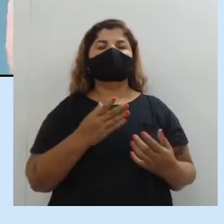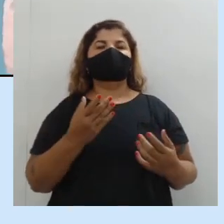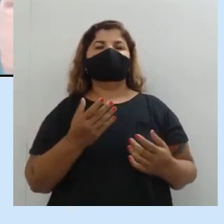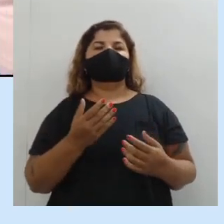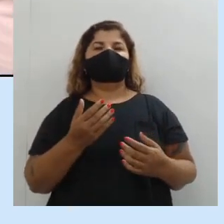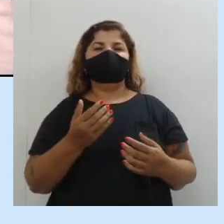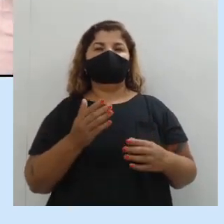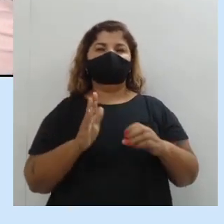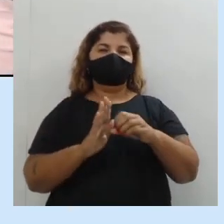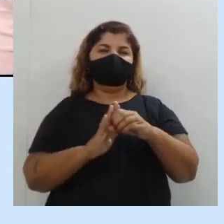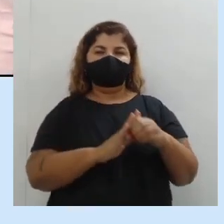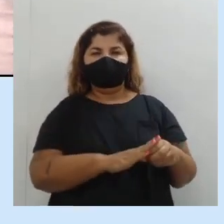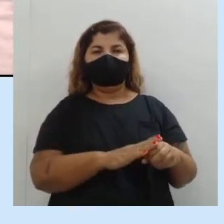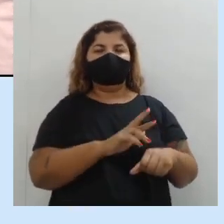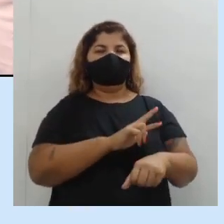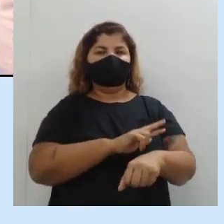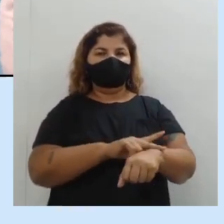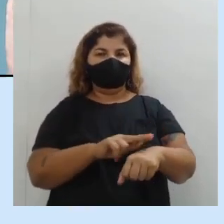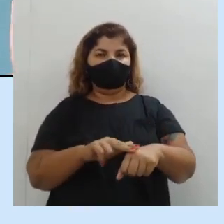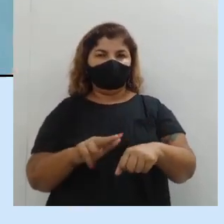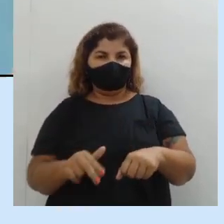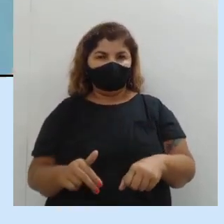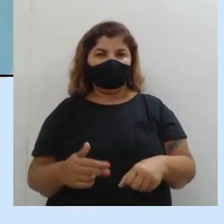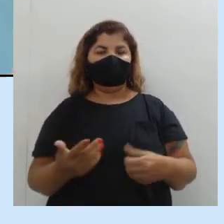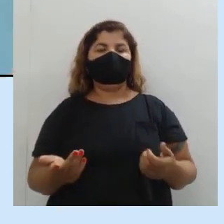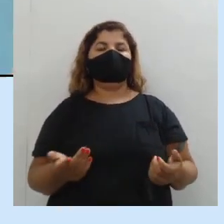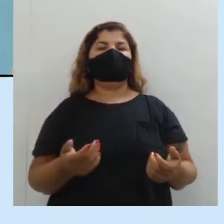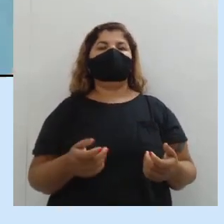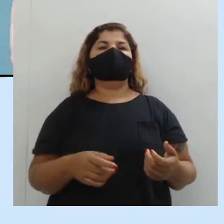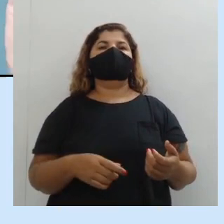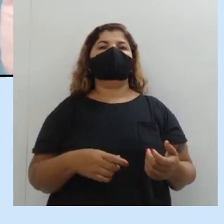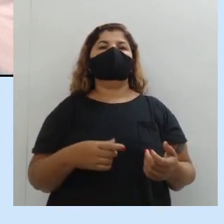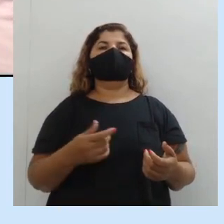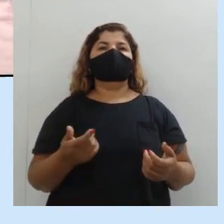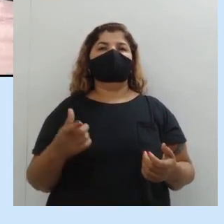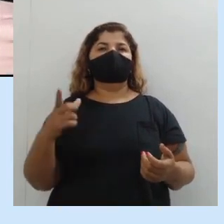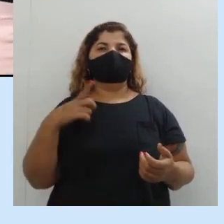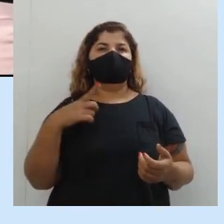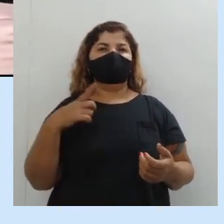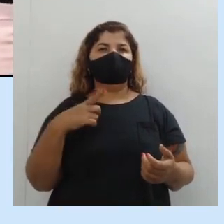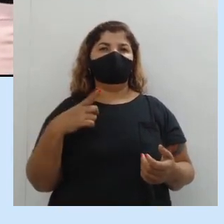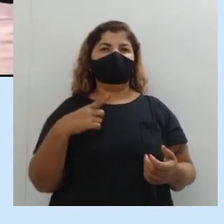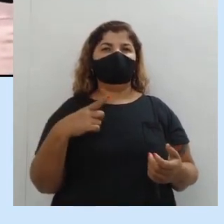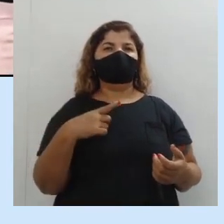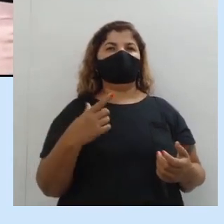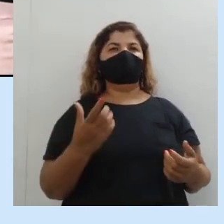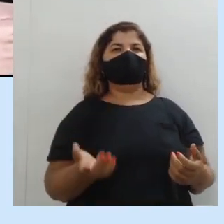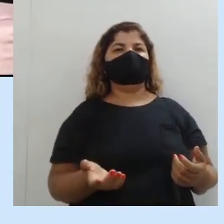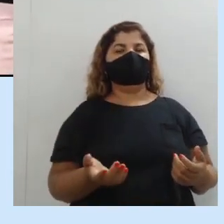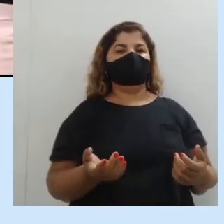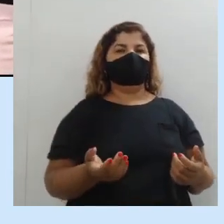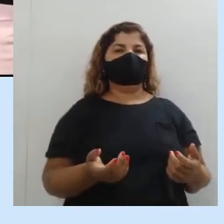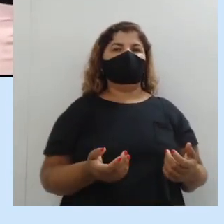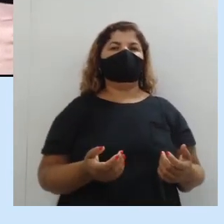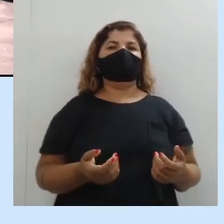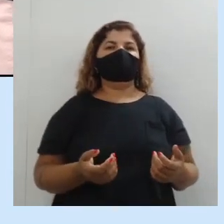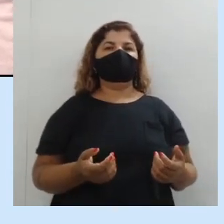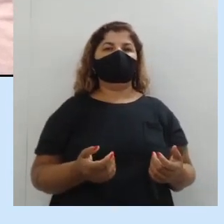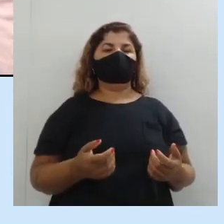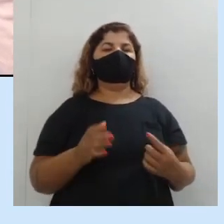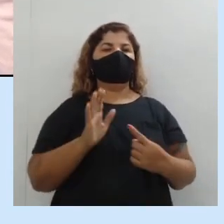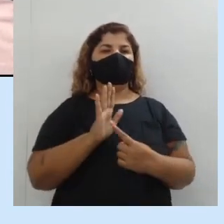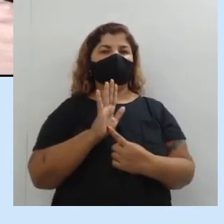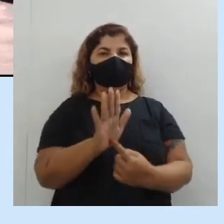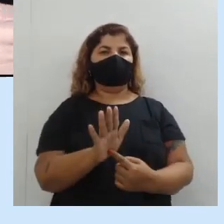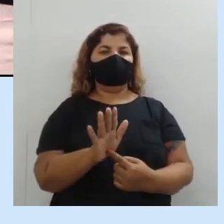preconceito racial, dessa denúncia do preconceito racial. Você tem aí, ele